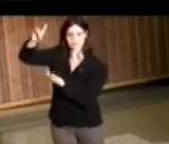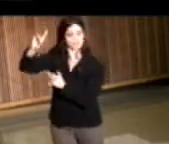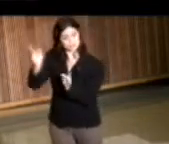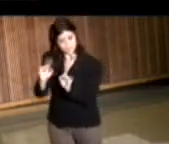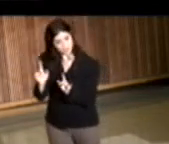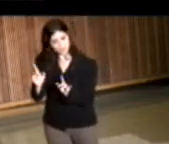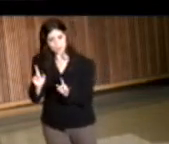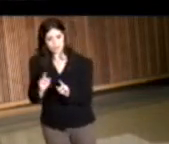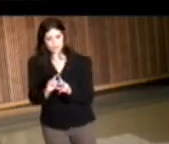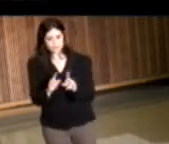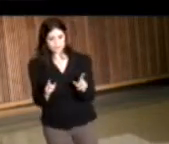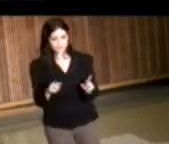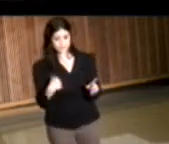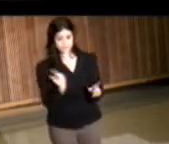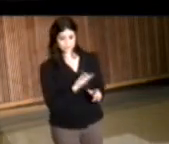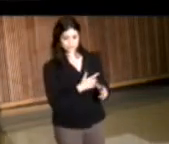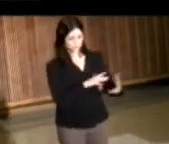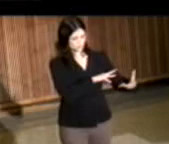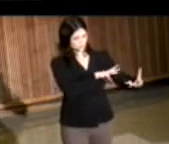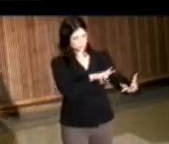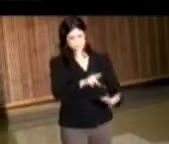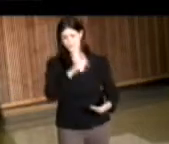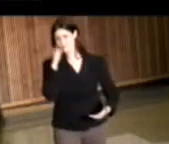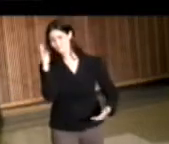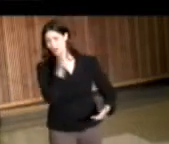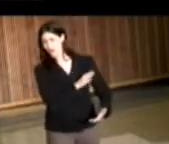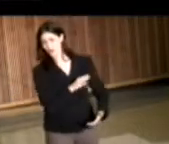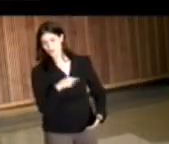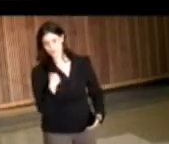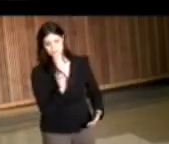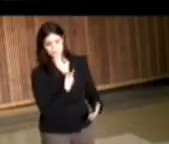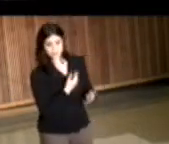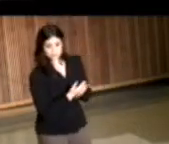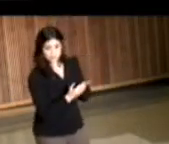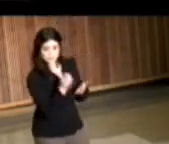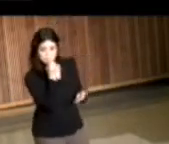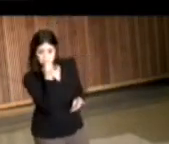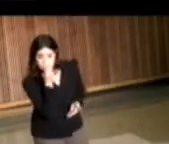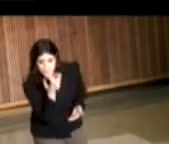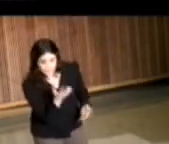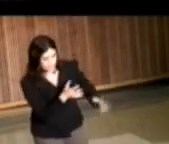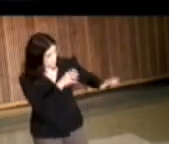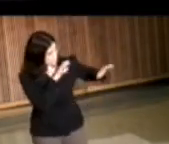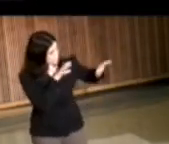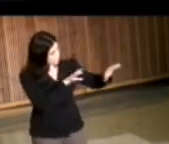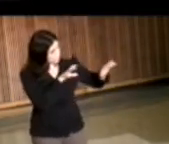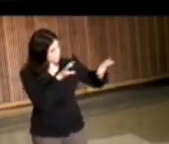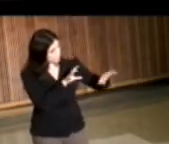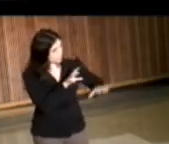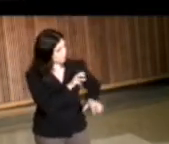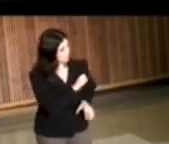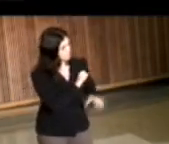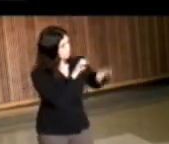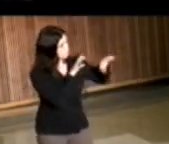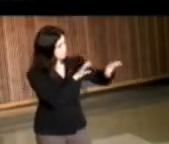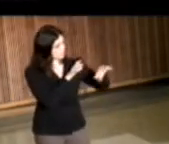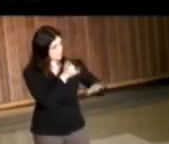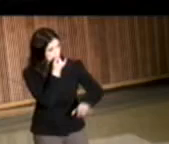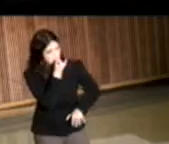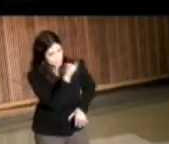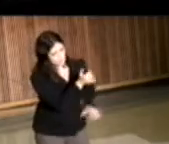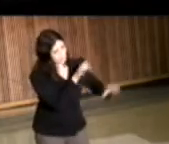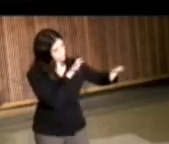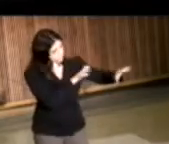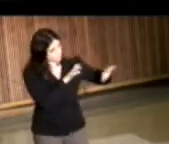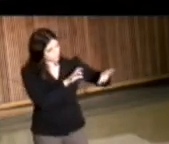está ruim, quando a gente decide amar, quando a gente decide perdoar, quando a gente decide investir na vida